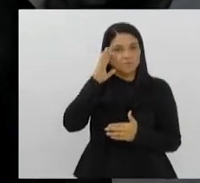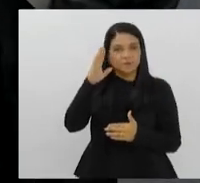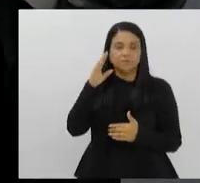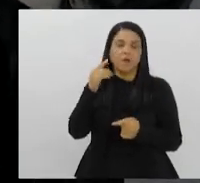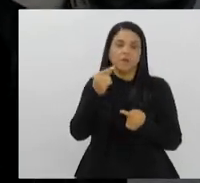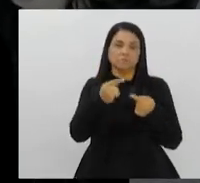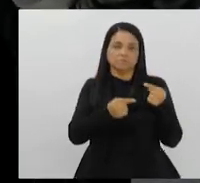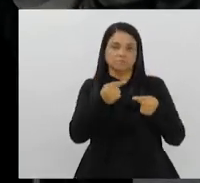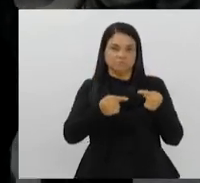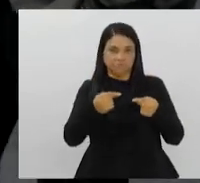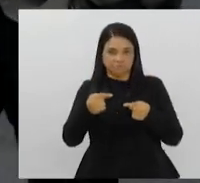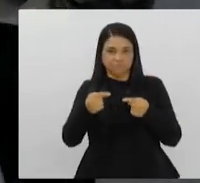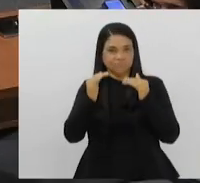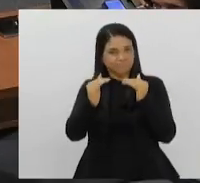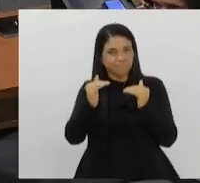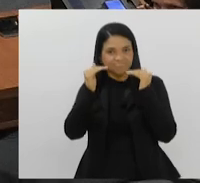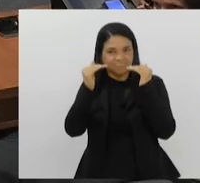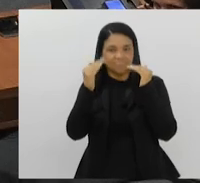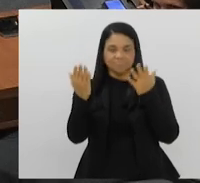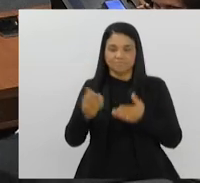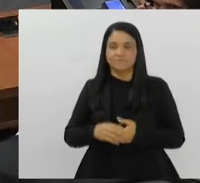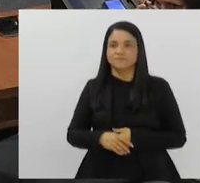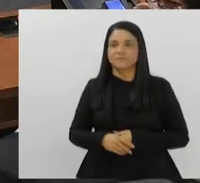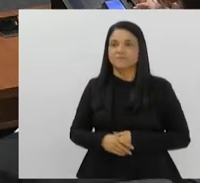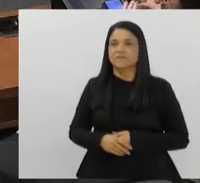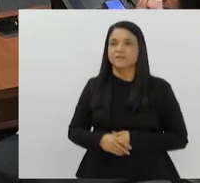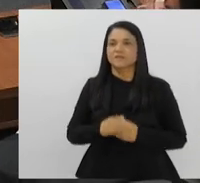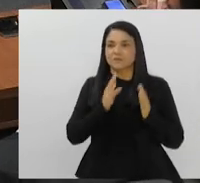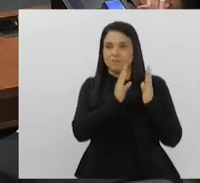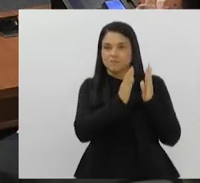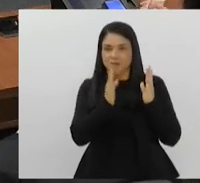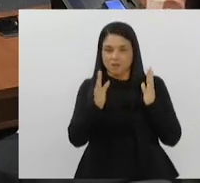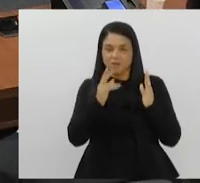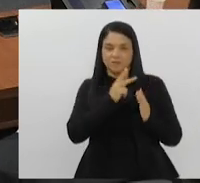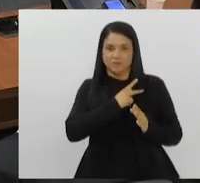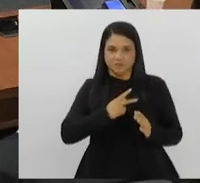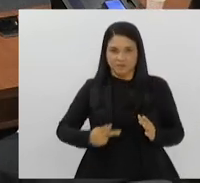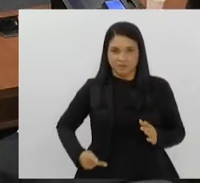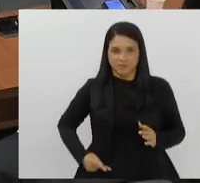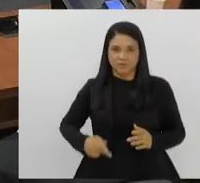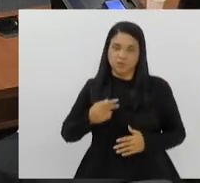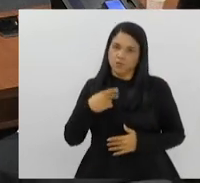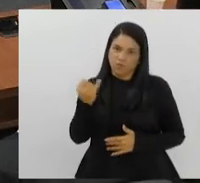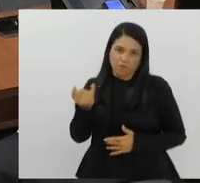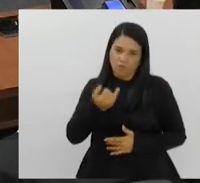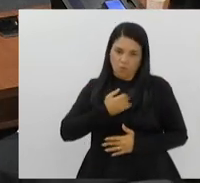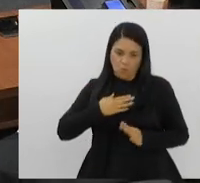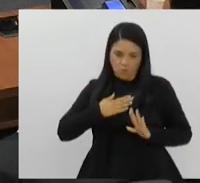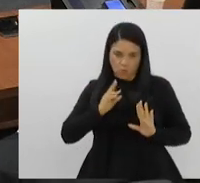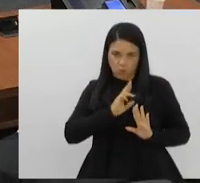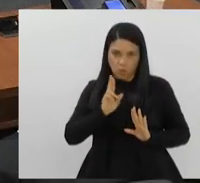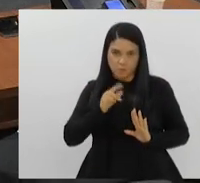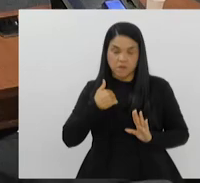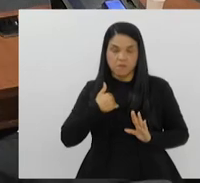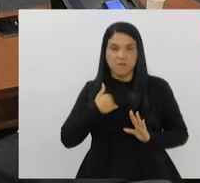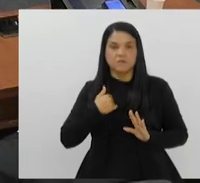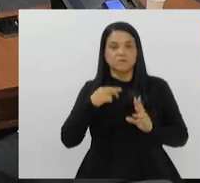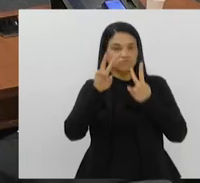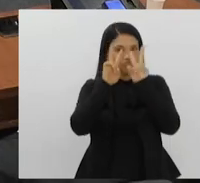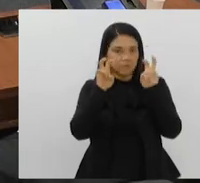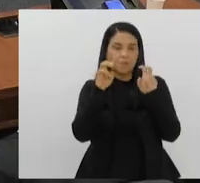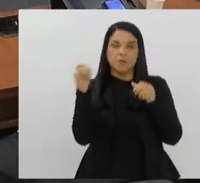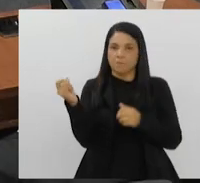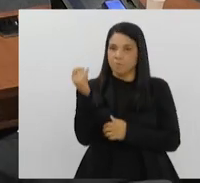debate ser feito com alto nível. Senhor presidente, pela ordem, não fui citado, mas o tema é um tema